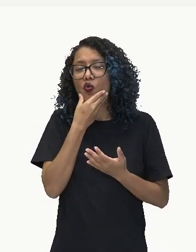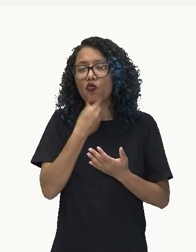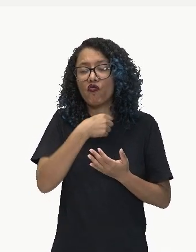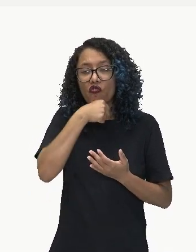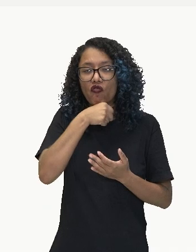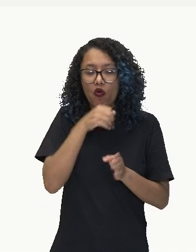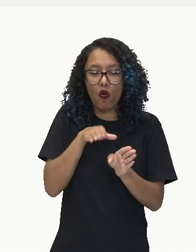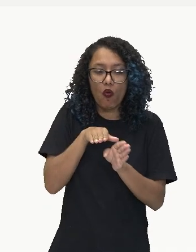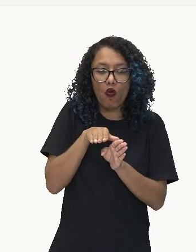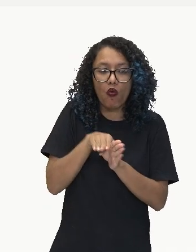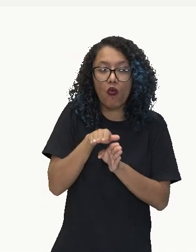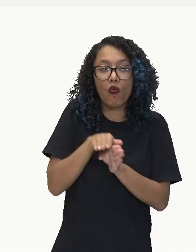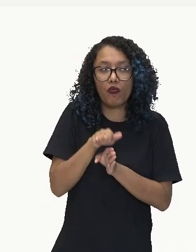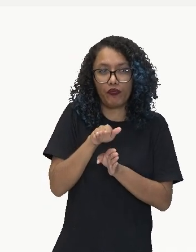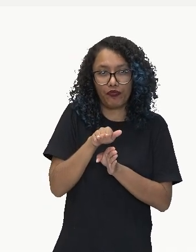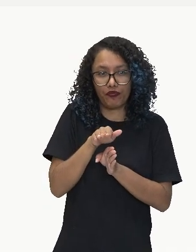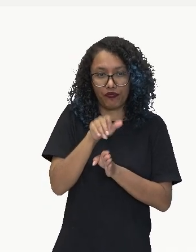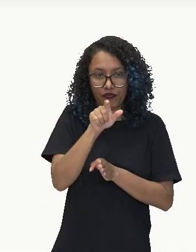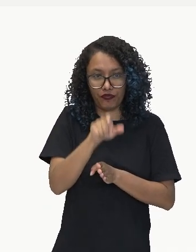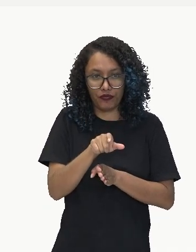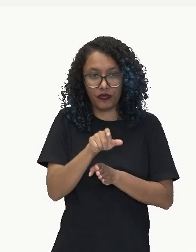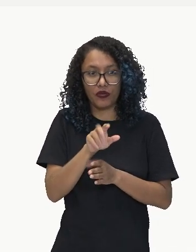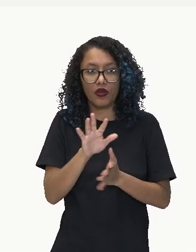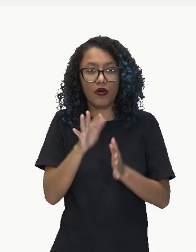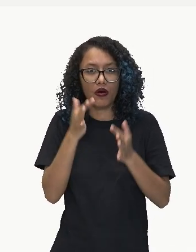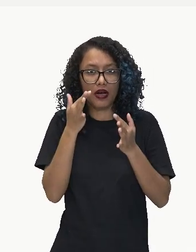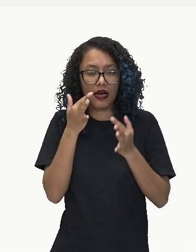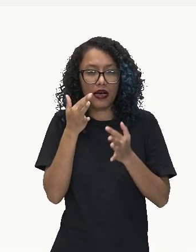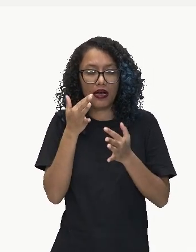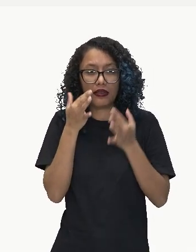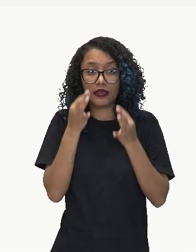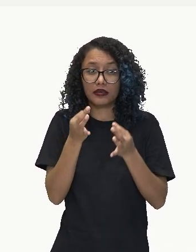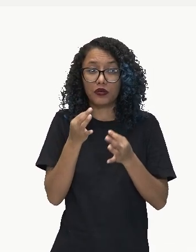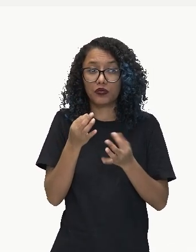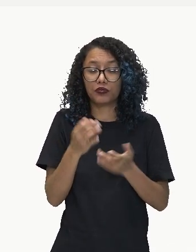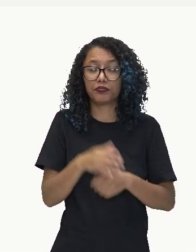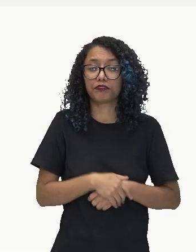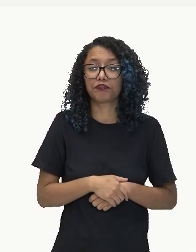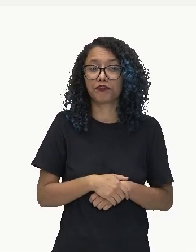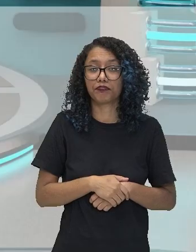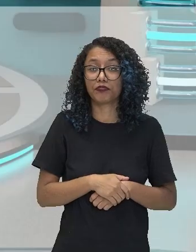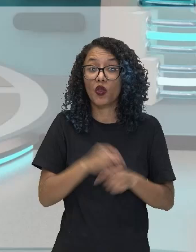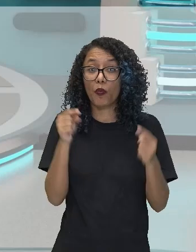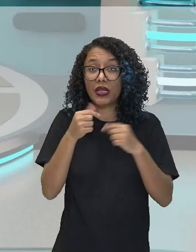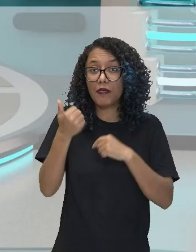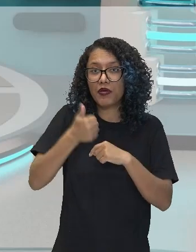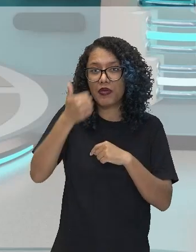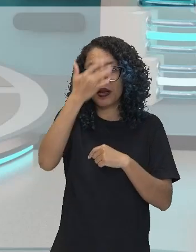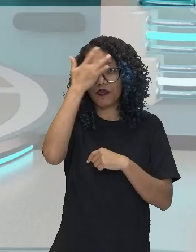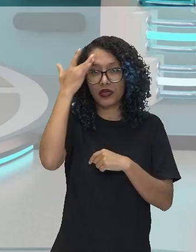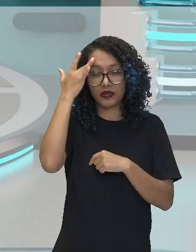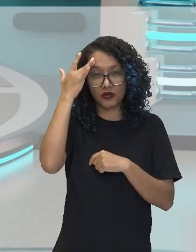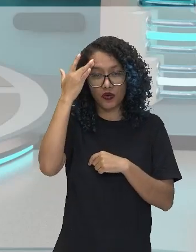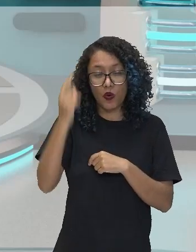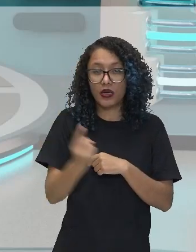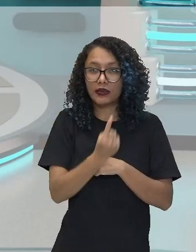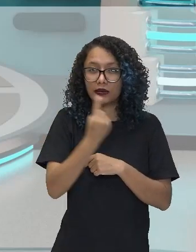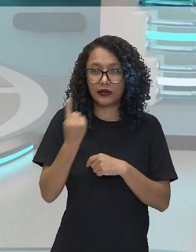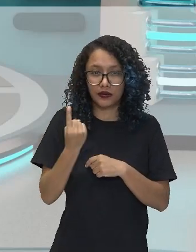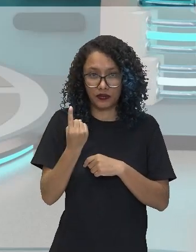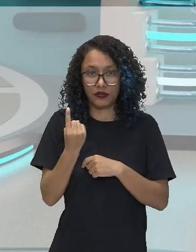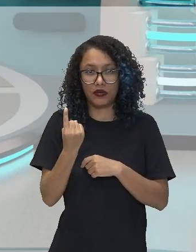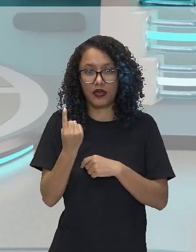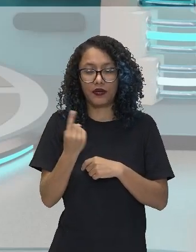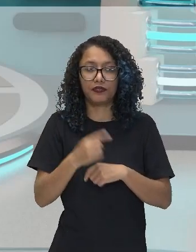essa frase, ela está na primeira pessoa de singular, ou seja, yo, me